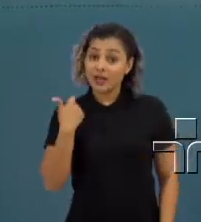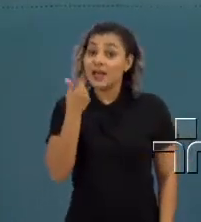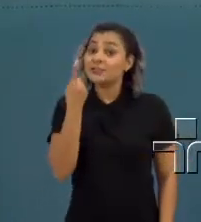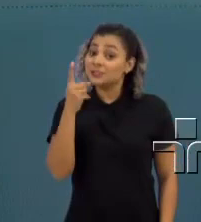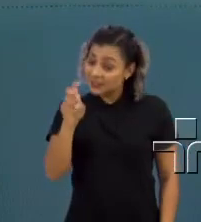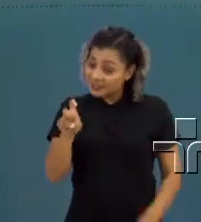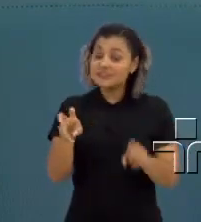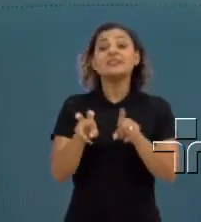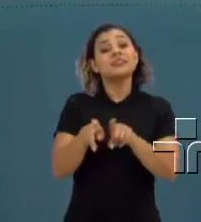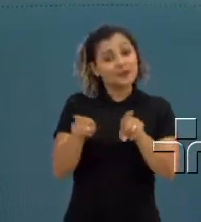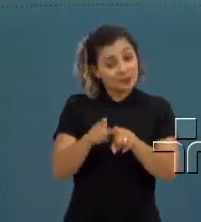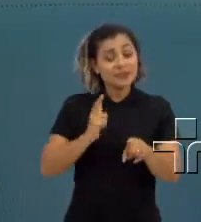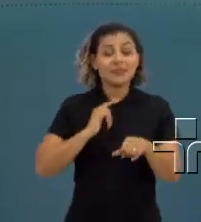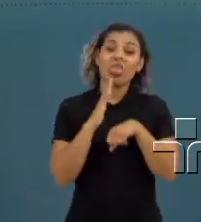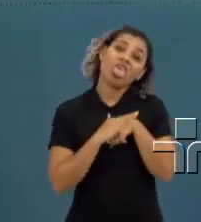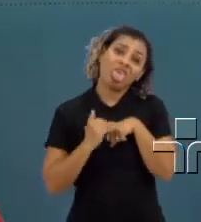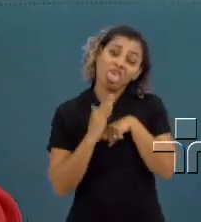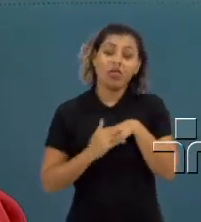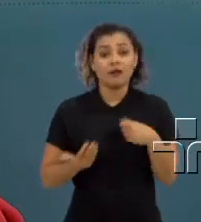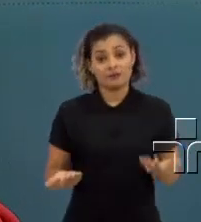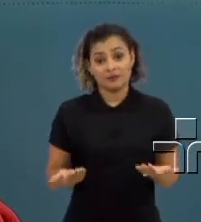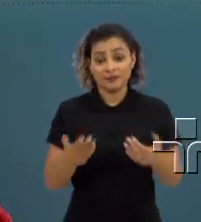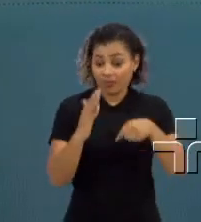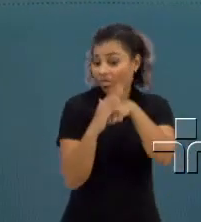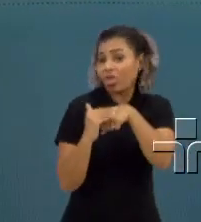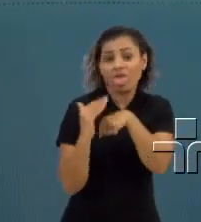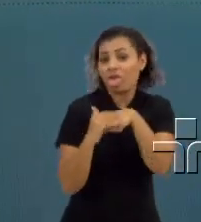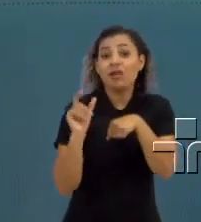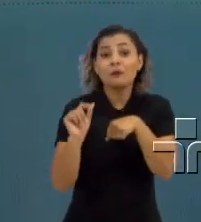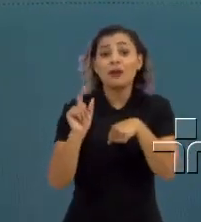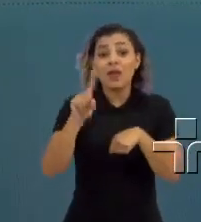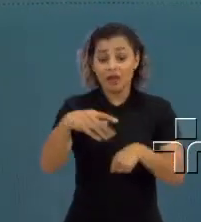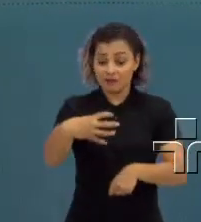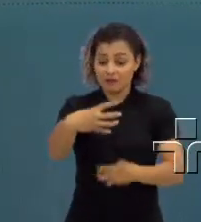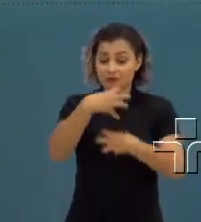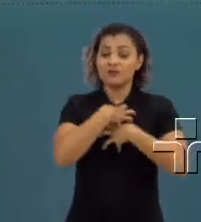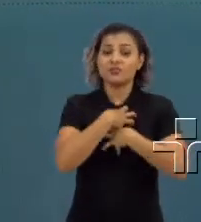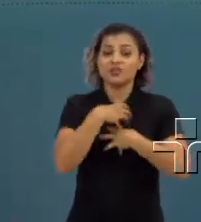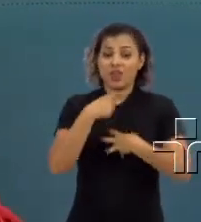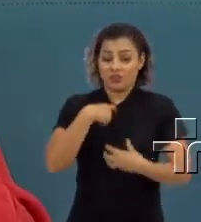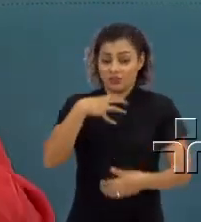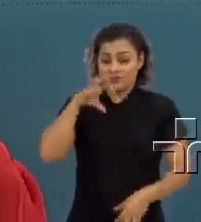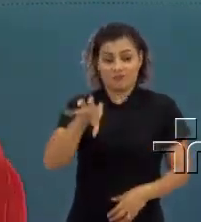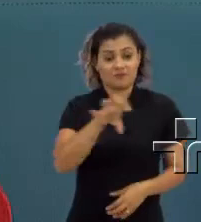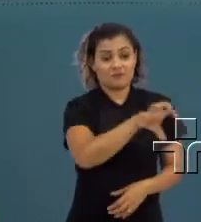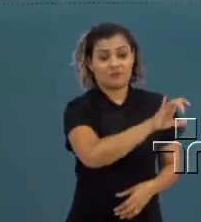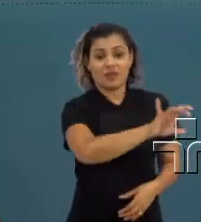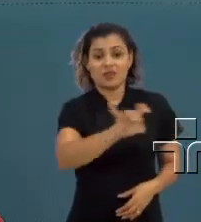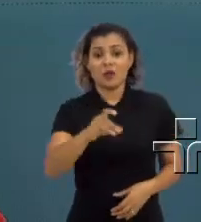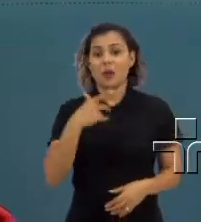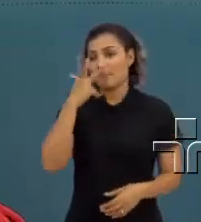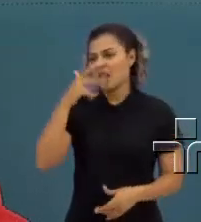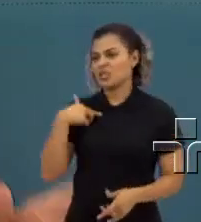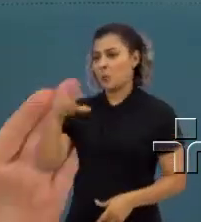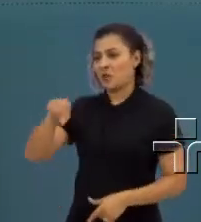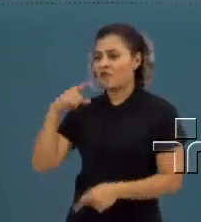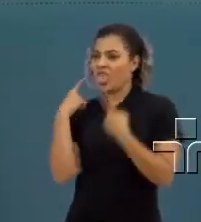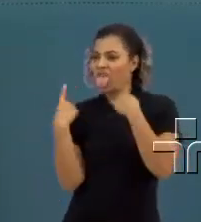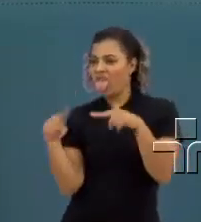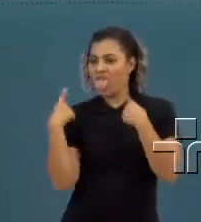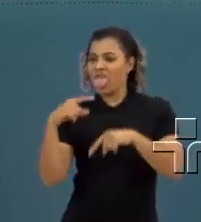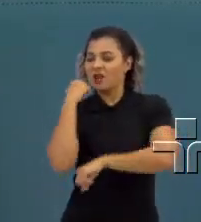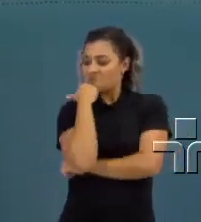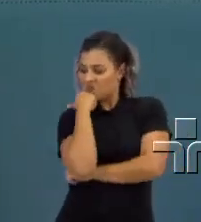mimimi. Ser mimimi é o seguinte, é uma condição que você prefere reclamar do que